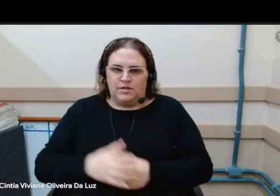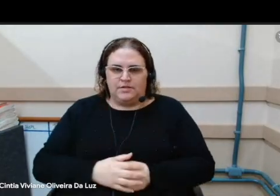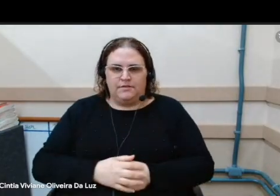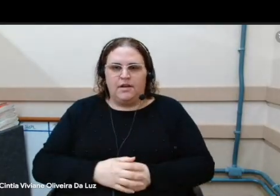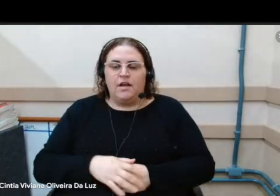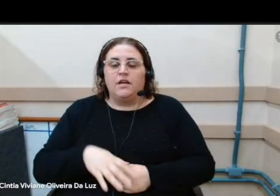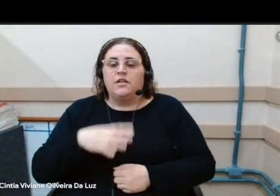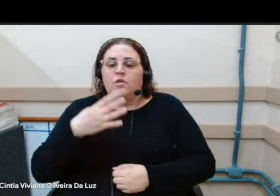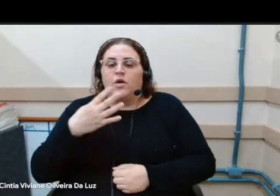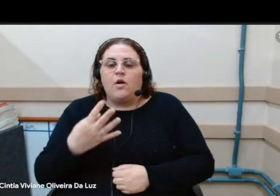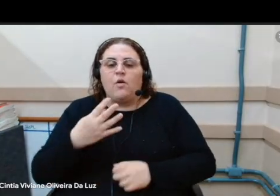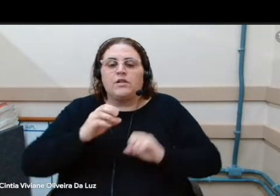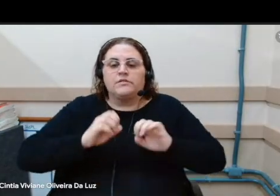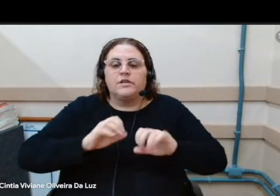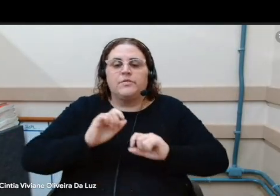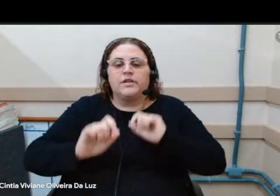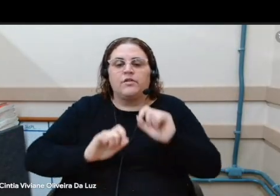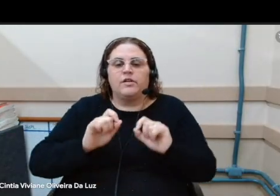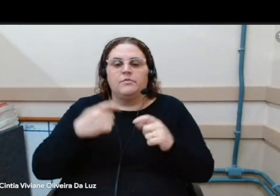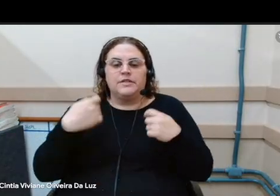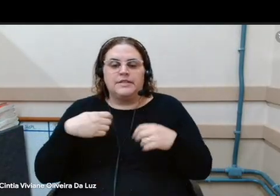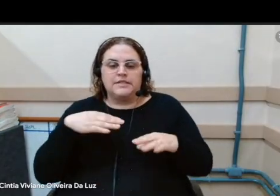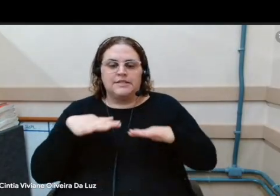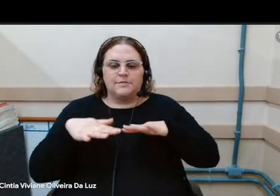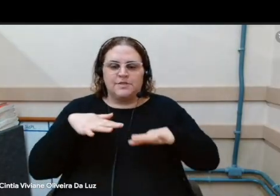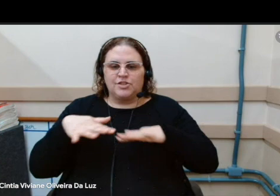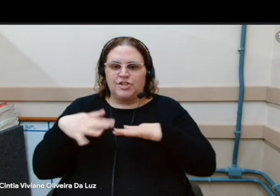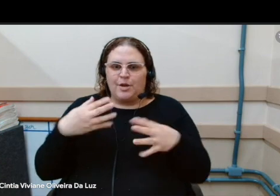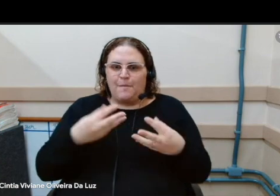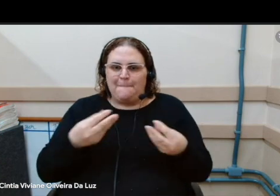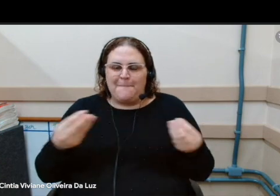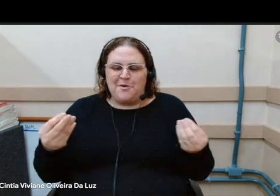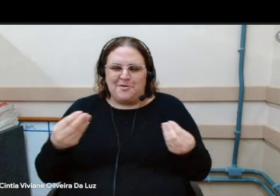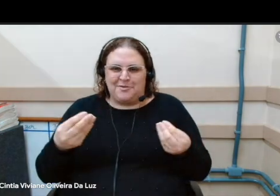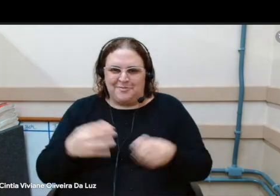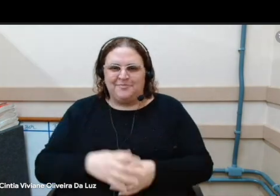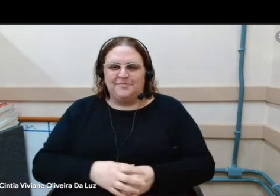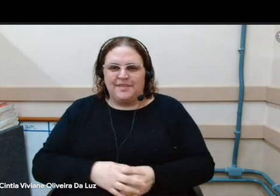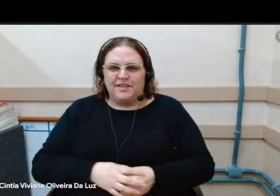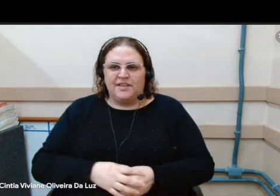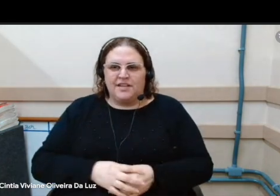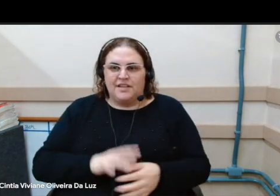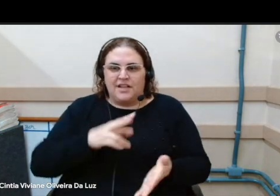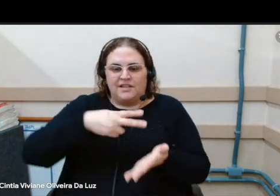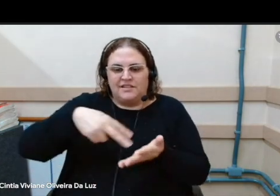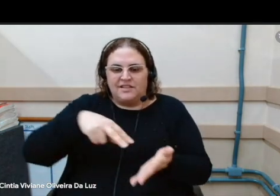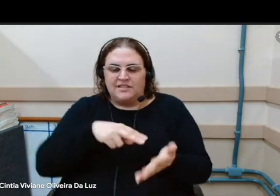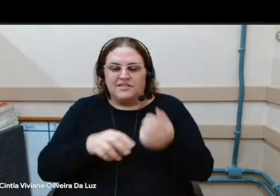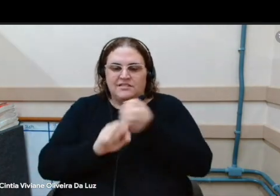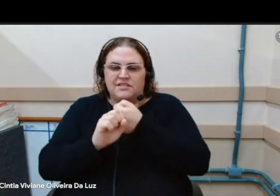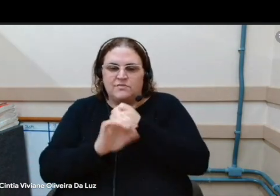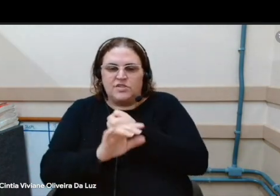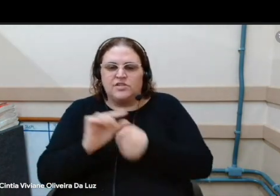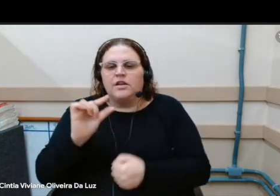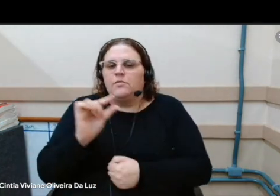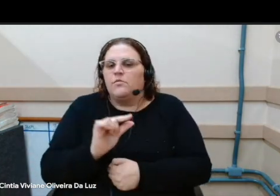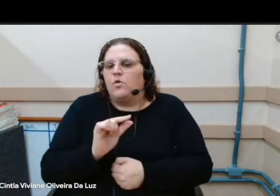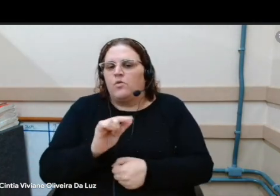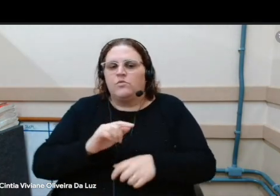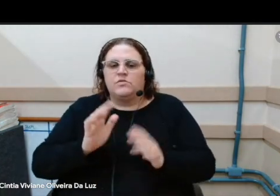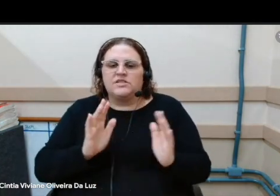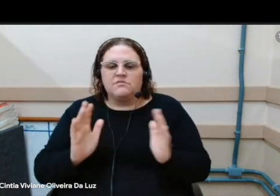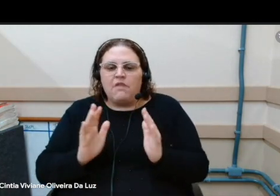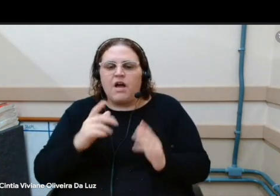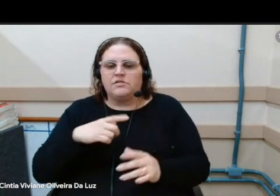lição é preciso remexer muito né na dança das mídias Há pouco espaço para uma dança mais